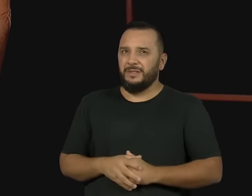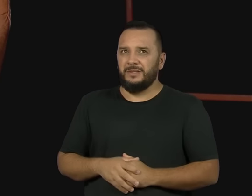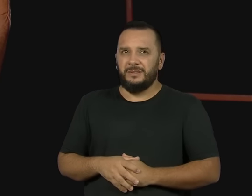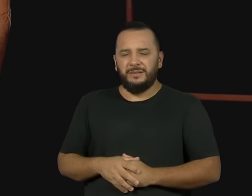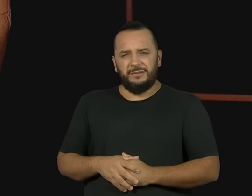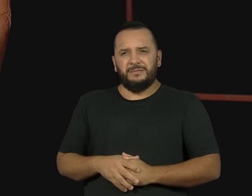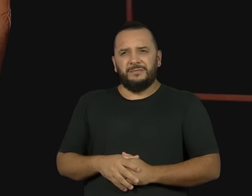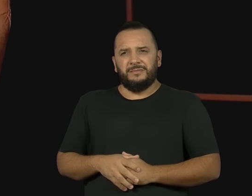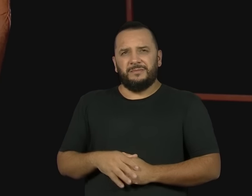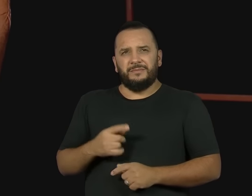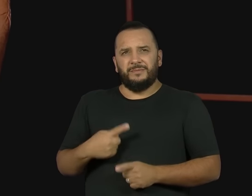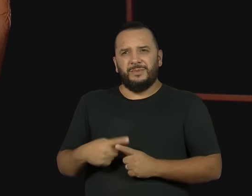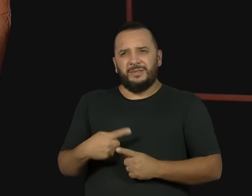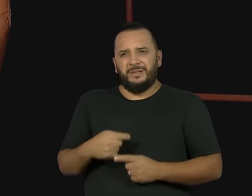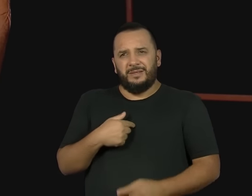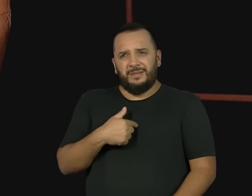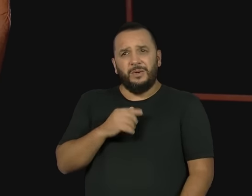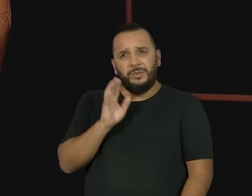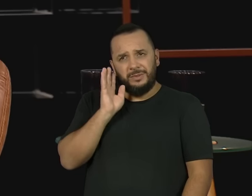falei, mas por quê? Eu sou tão boazinha.